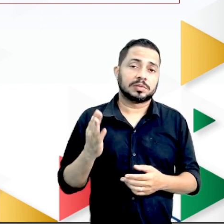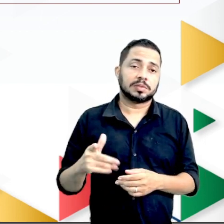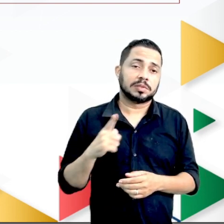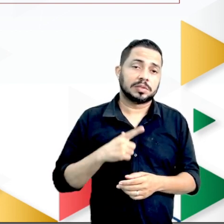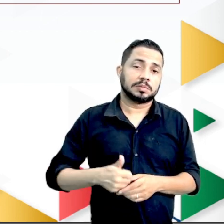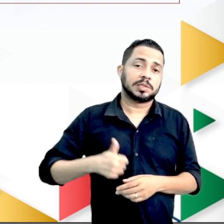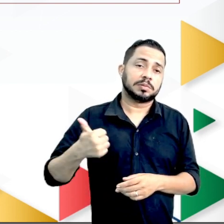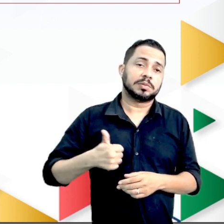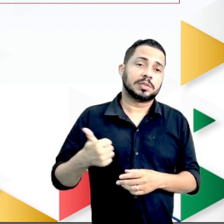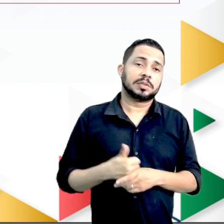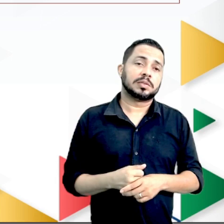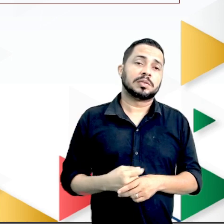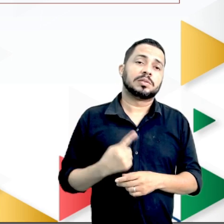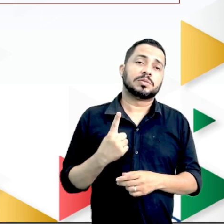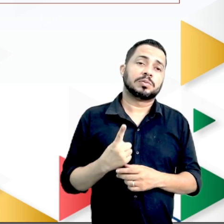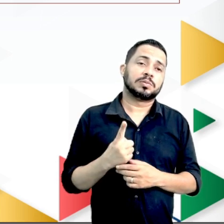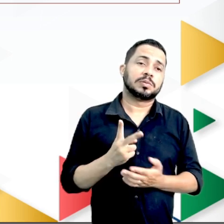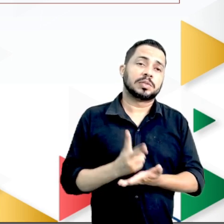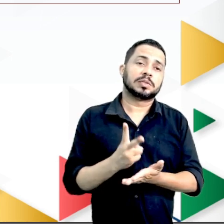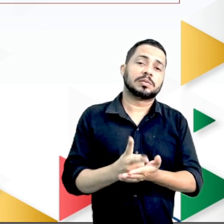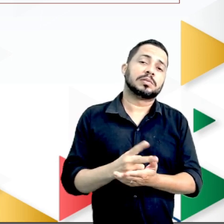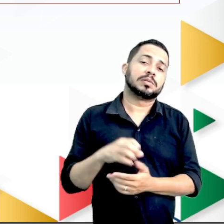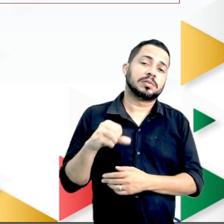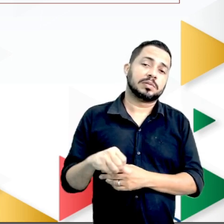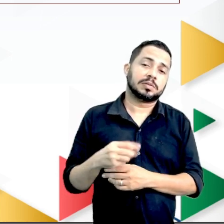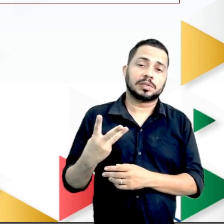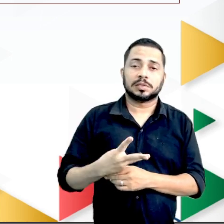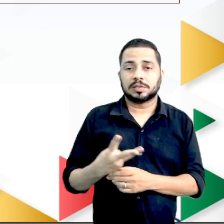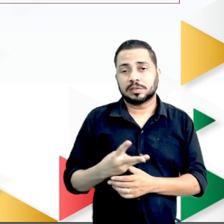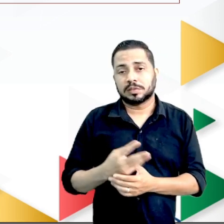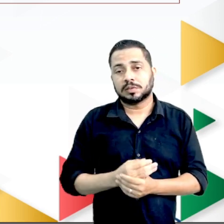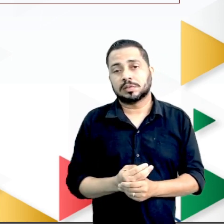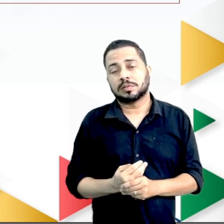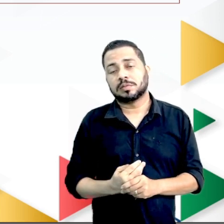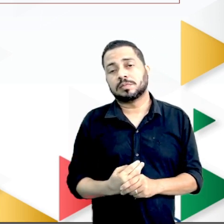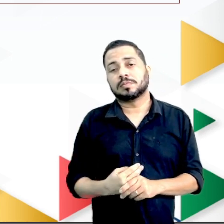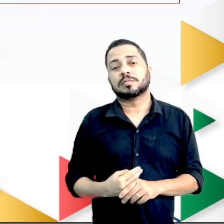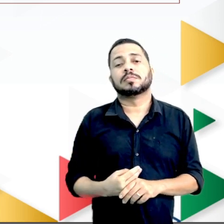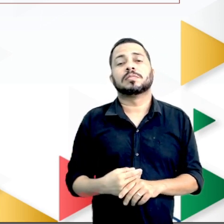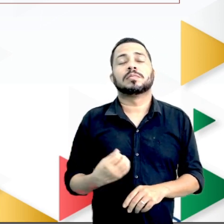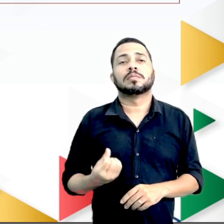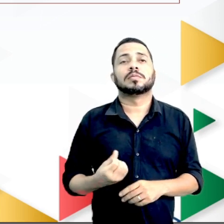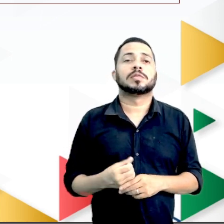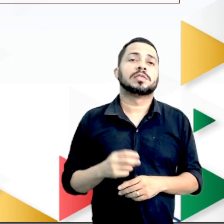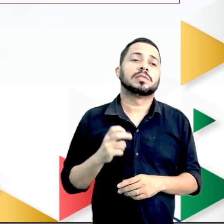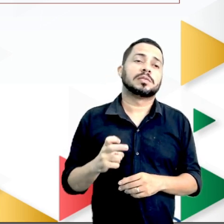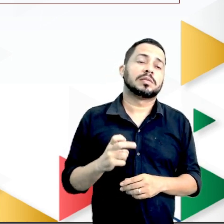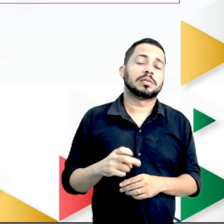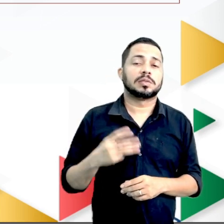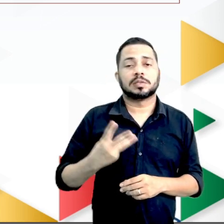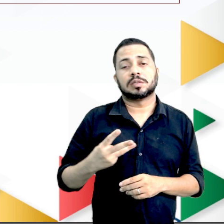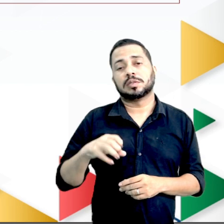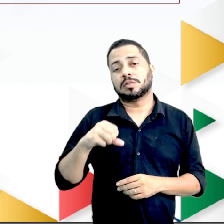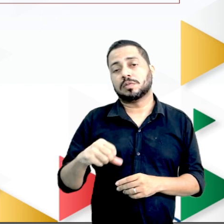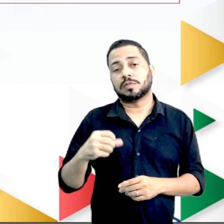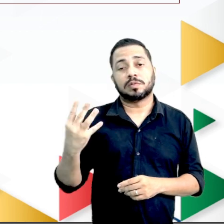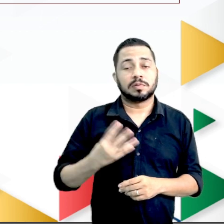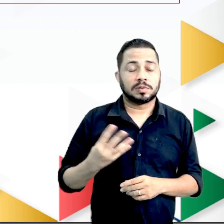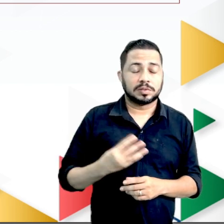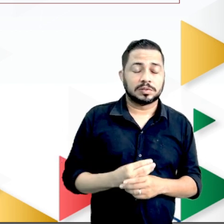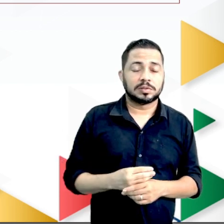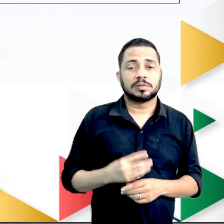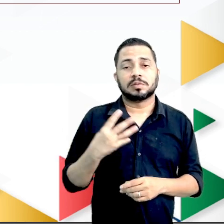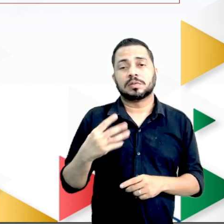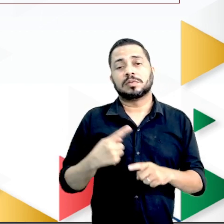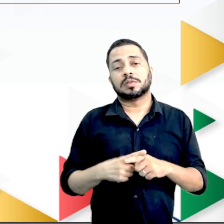Primeira posição, 1 na sequência. Segunda, 9. Terceira, a segunda, 5. Terceira, 9. A quarta,